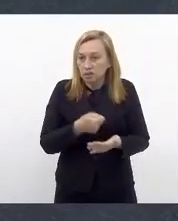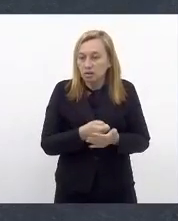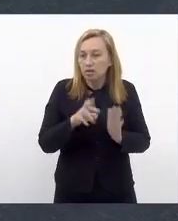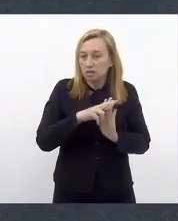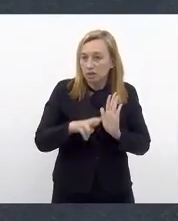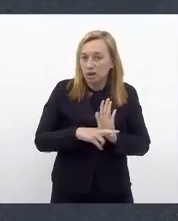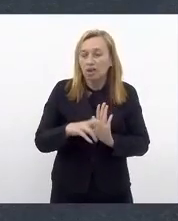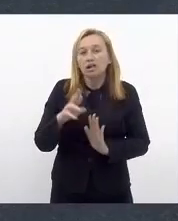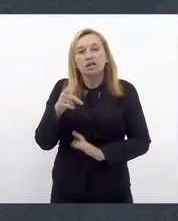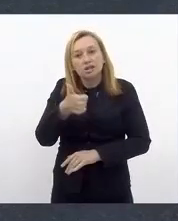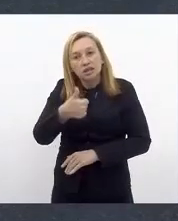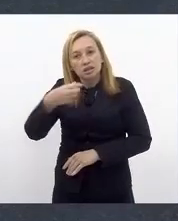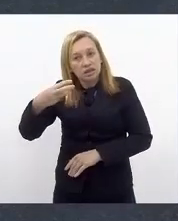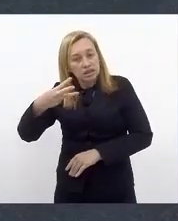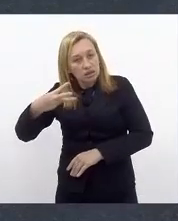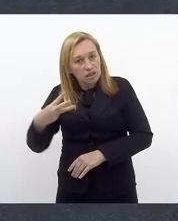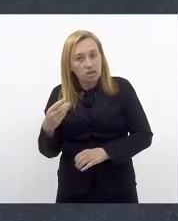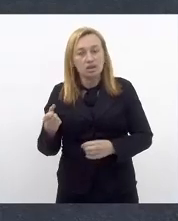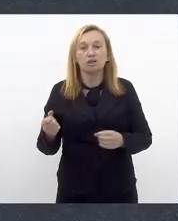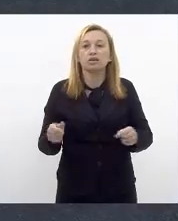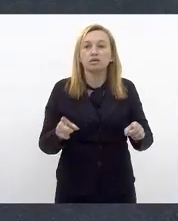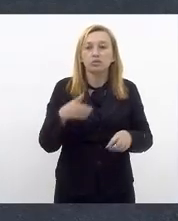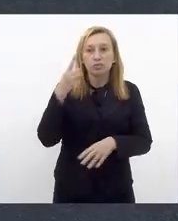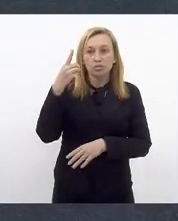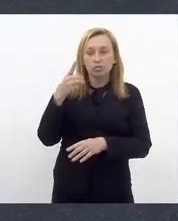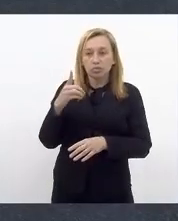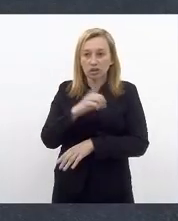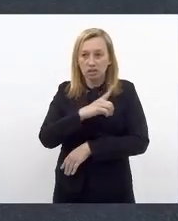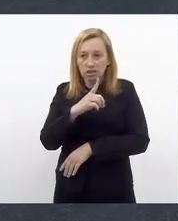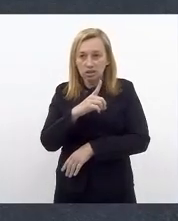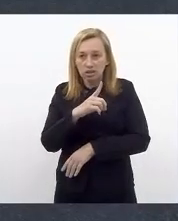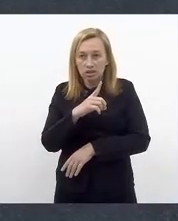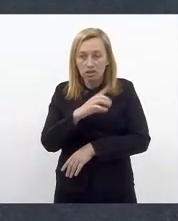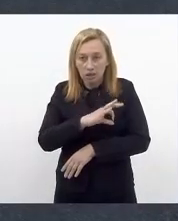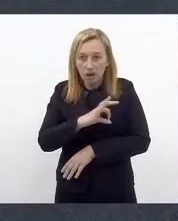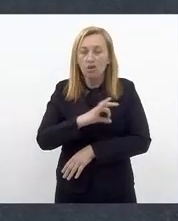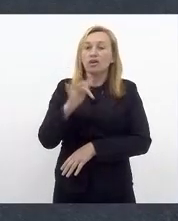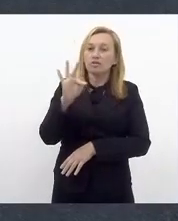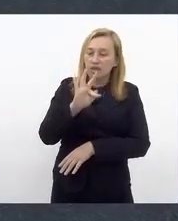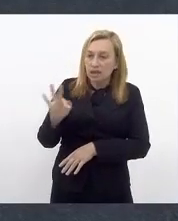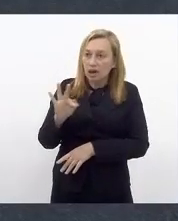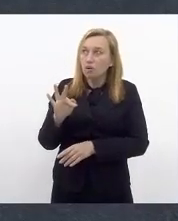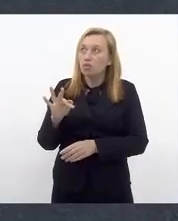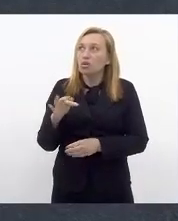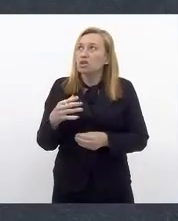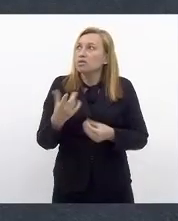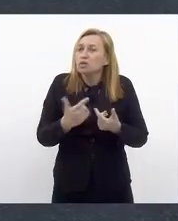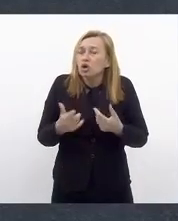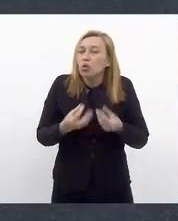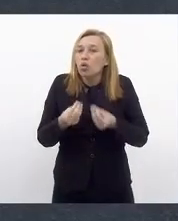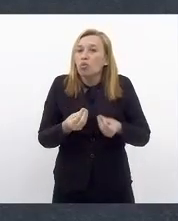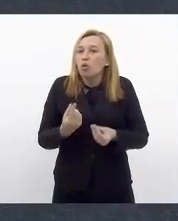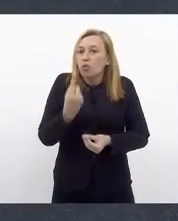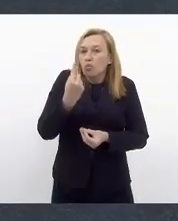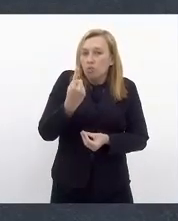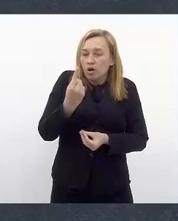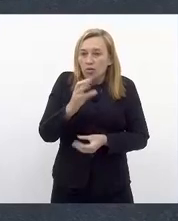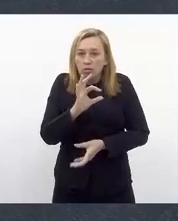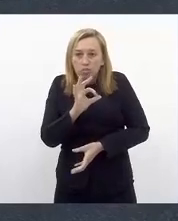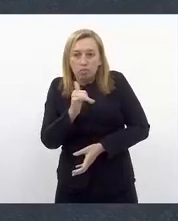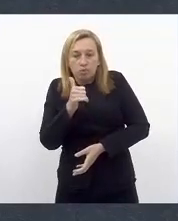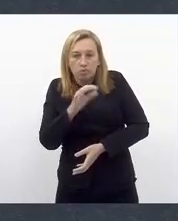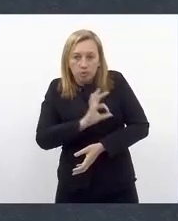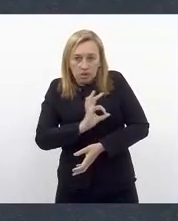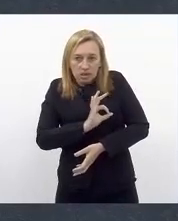pegou os policiais federais também mas não tem como deixar de dizer que uma policial civil que entrou os